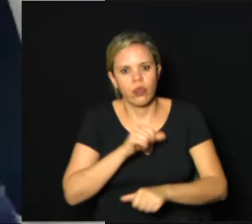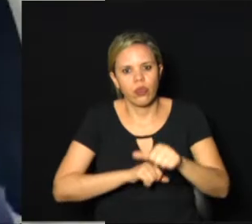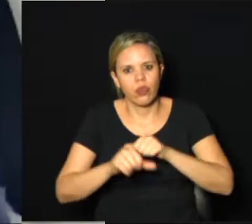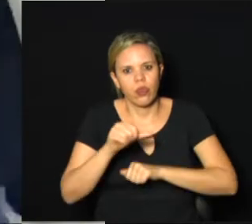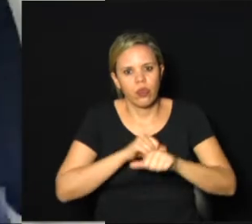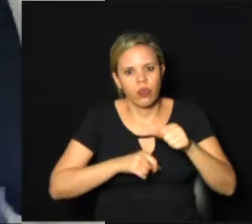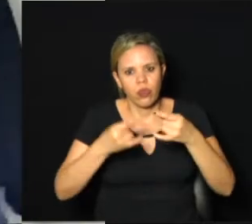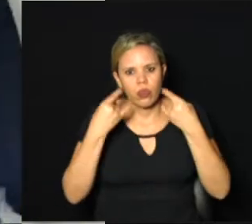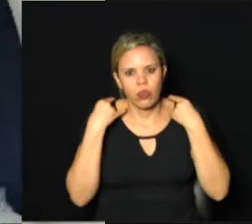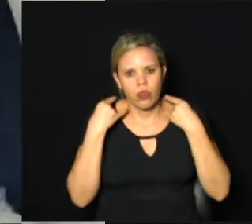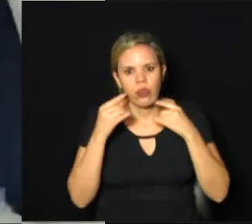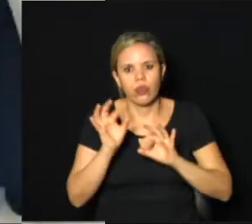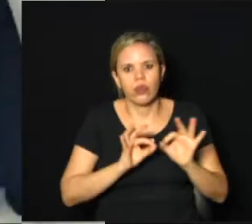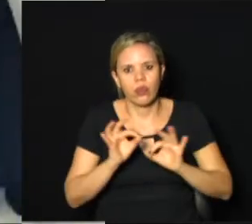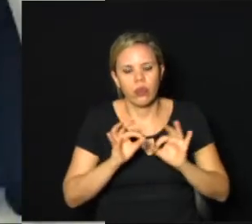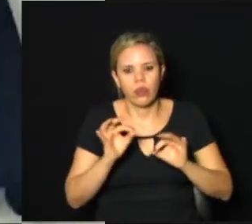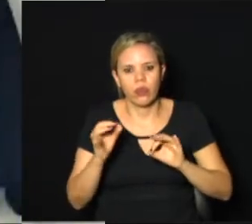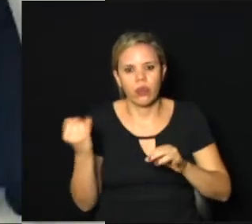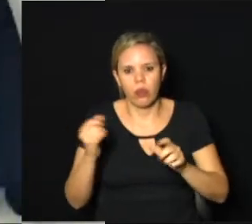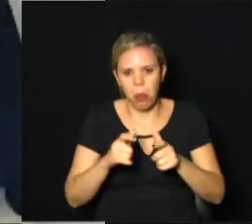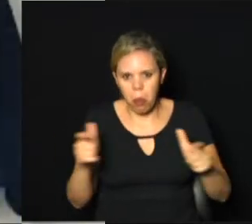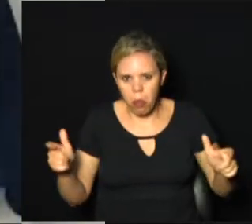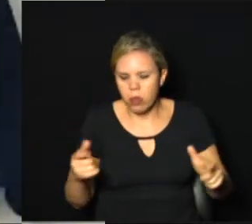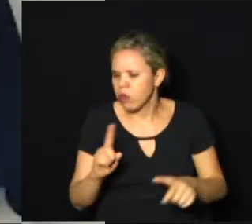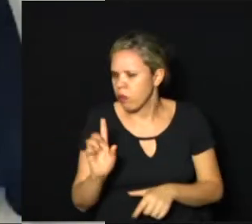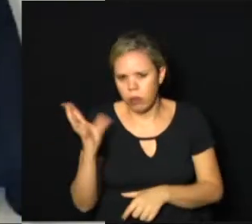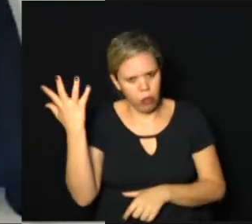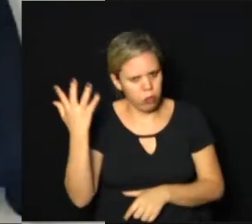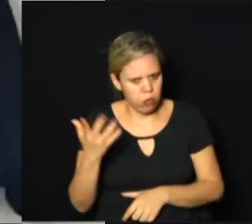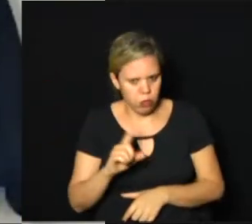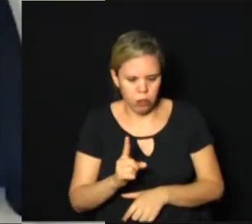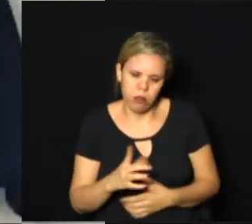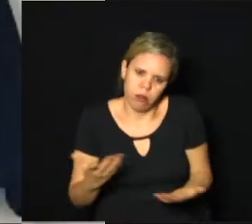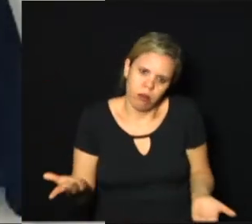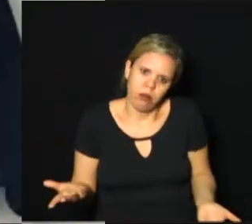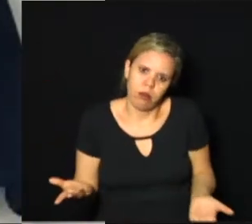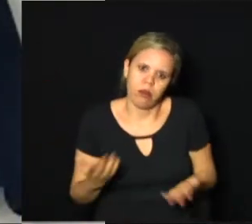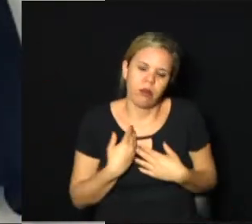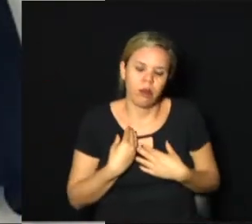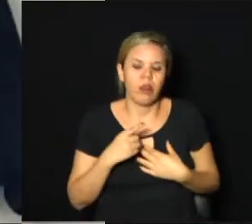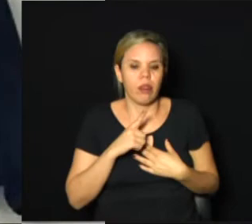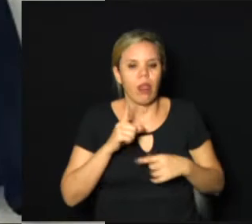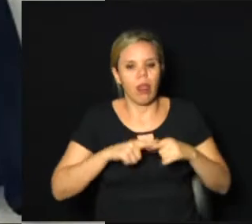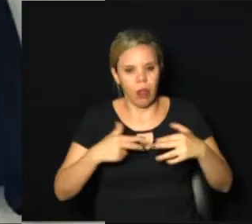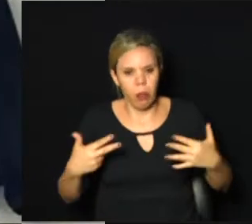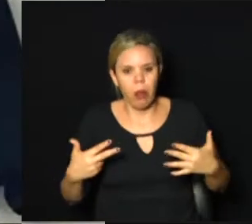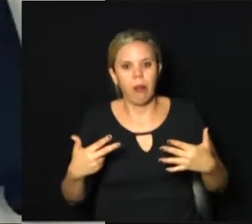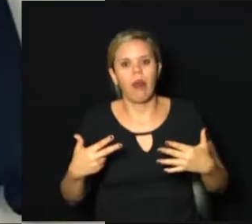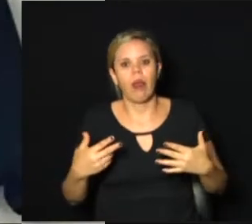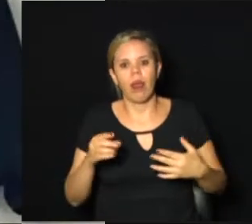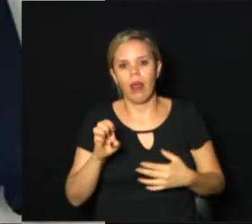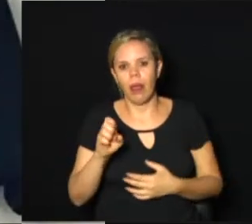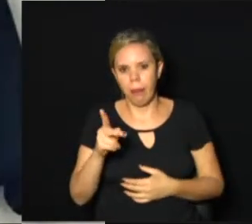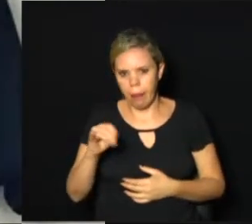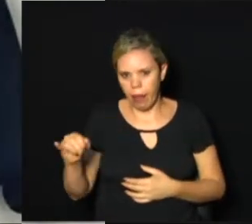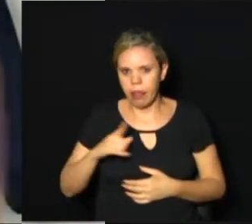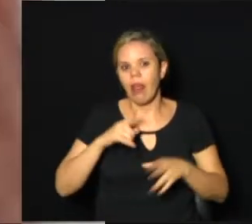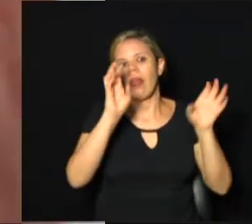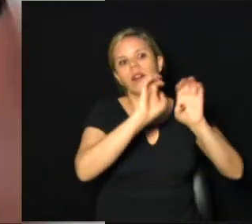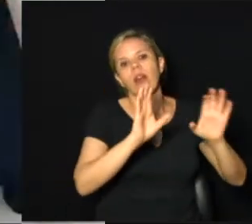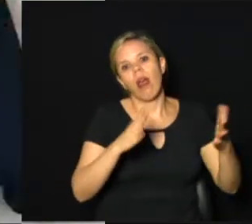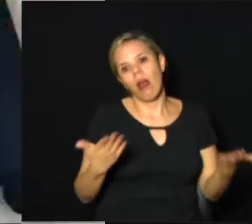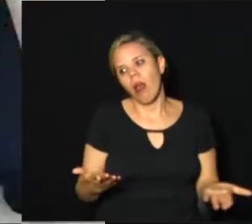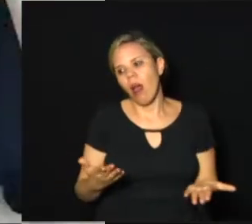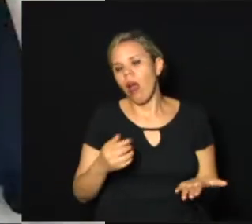essas máscaras com uma regularidade elevada. Isso não está acontecendo. Né? Então, tem equipamento? Tem estrutura? Tem, mas ela